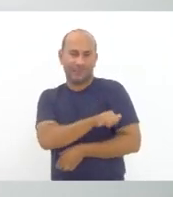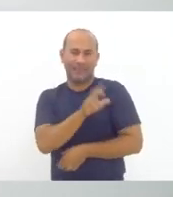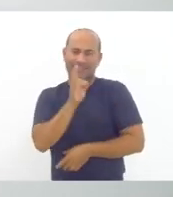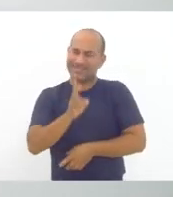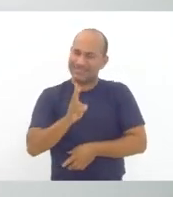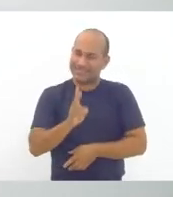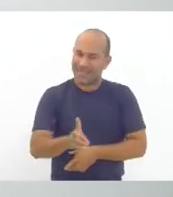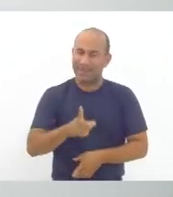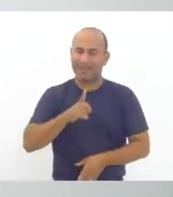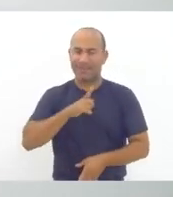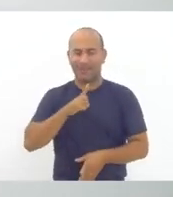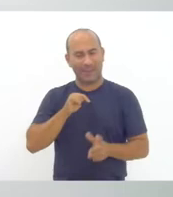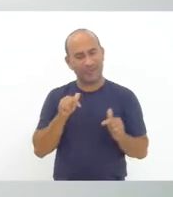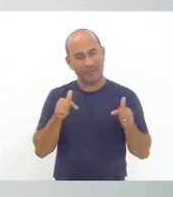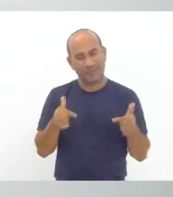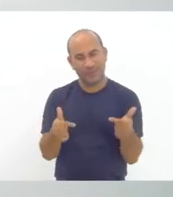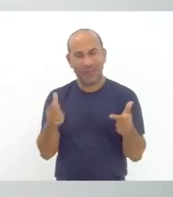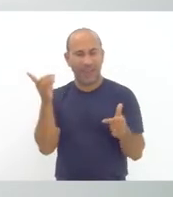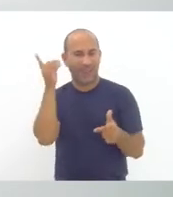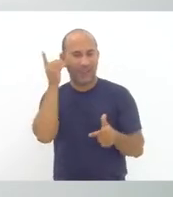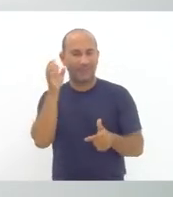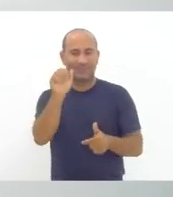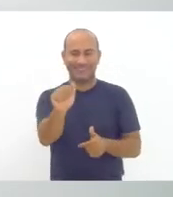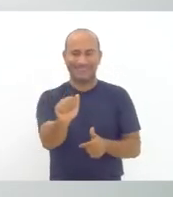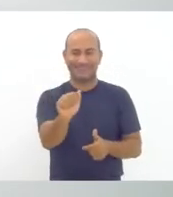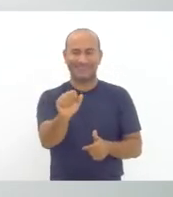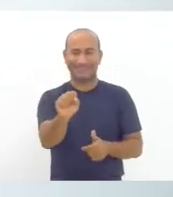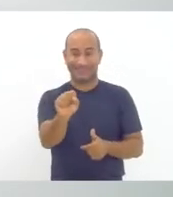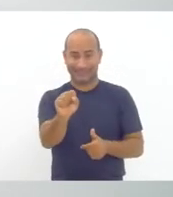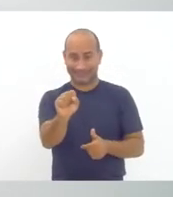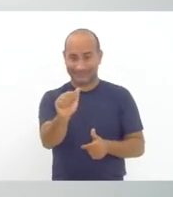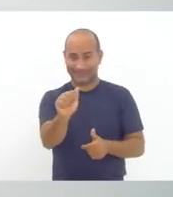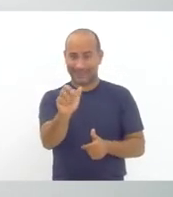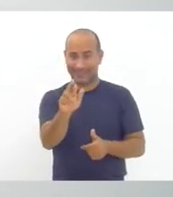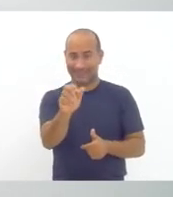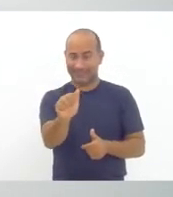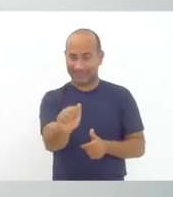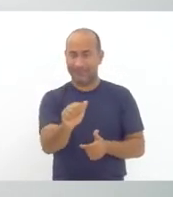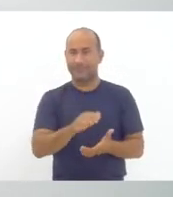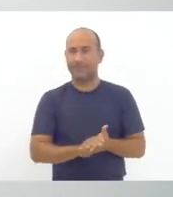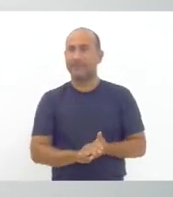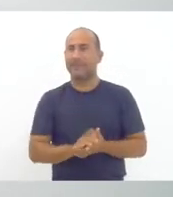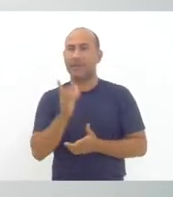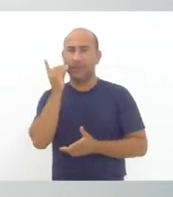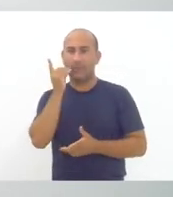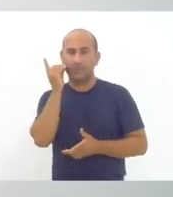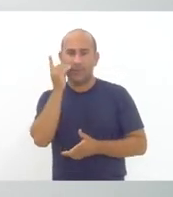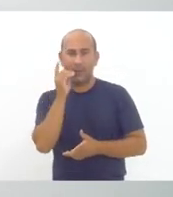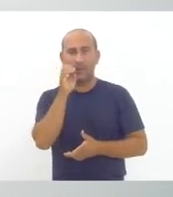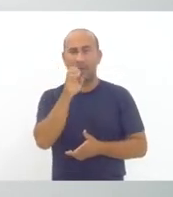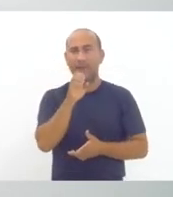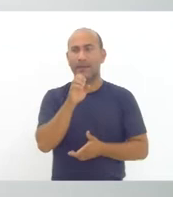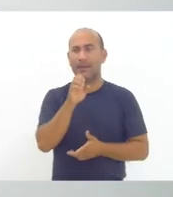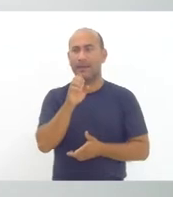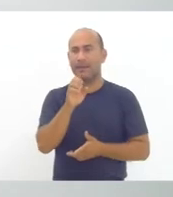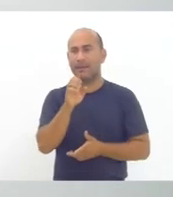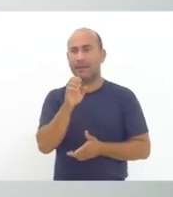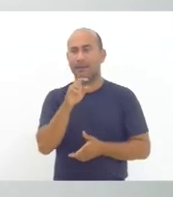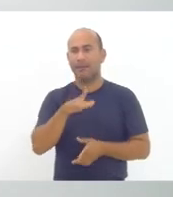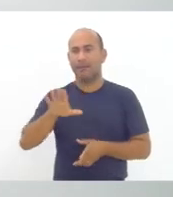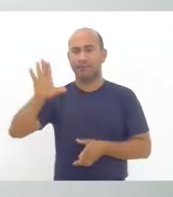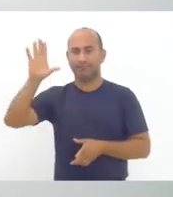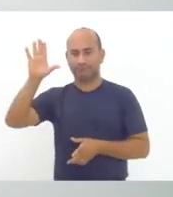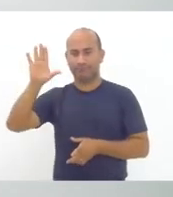a voz da Rádio Saara cumprimentar também o deputado ele Deputado Federal eleito atual